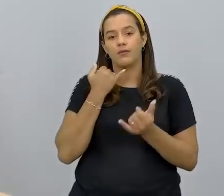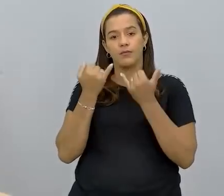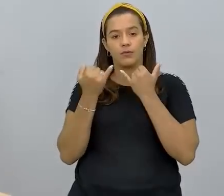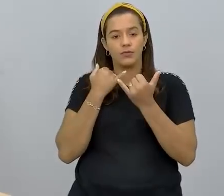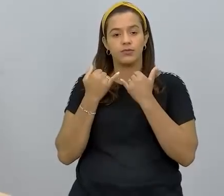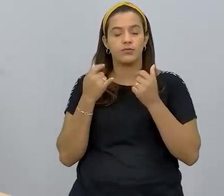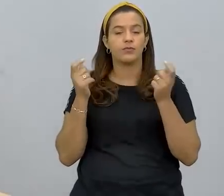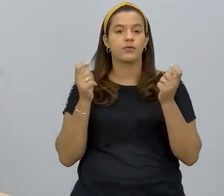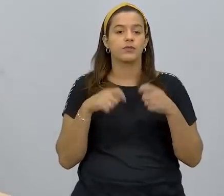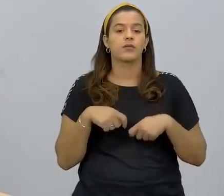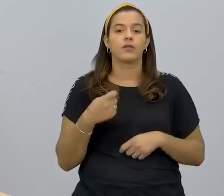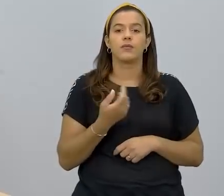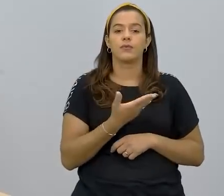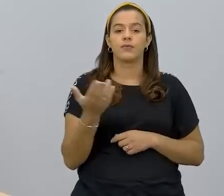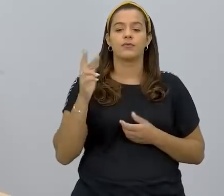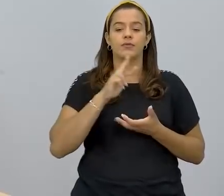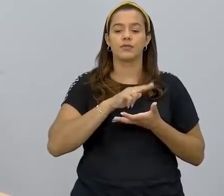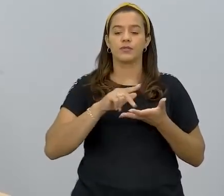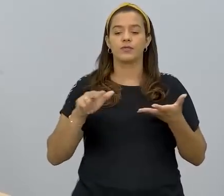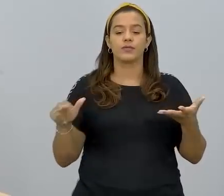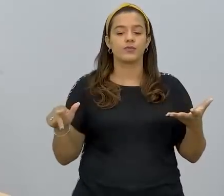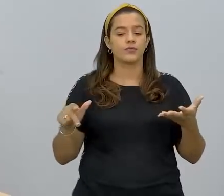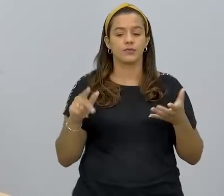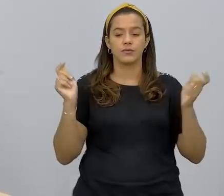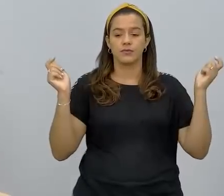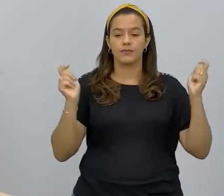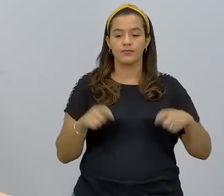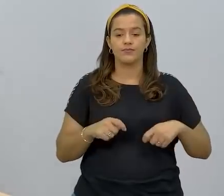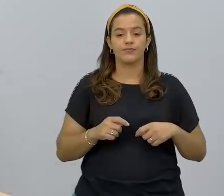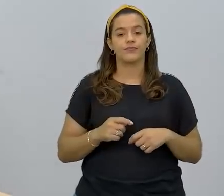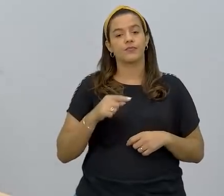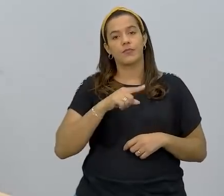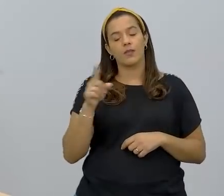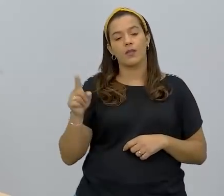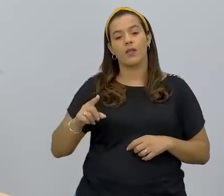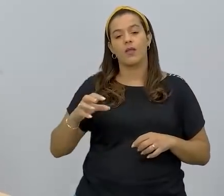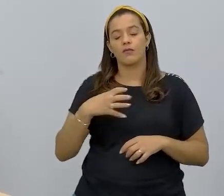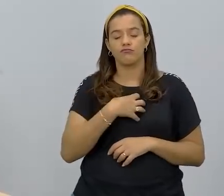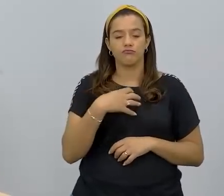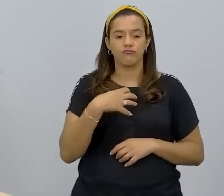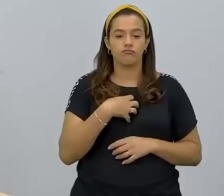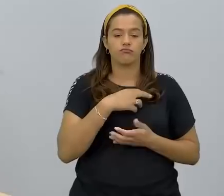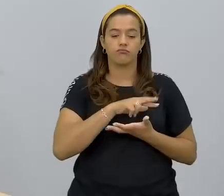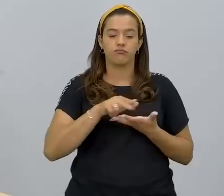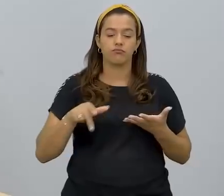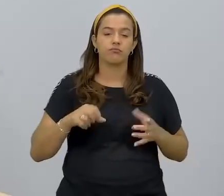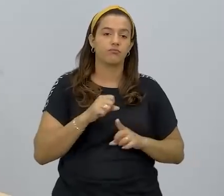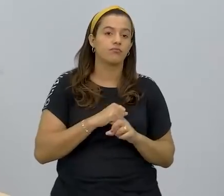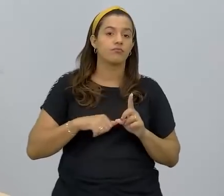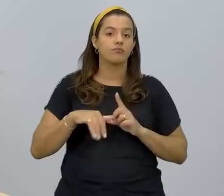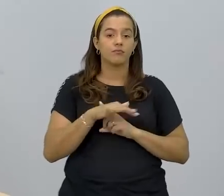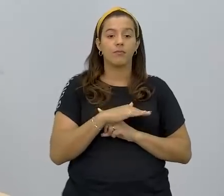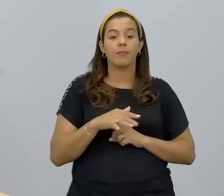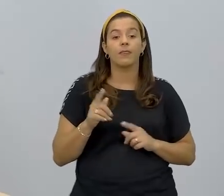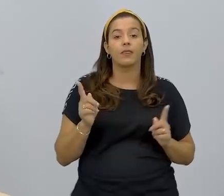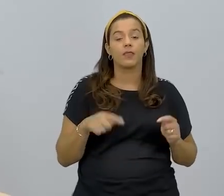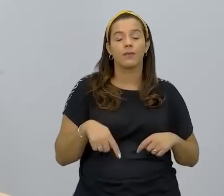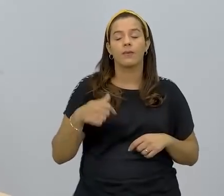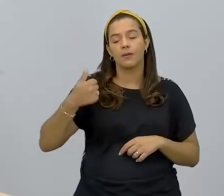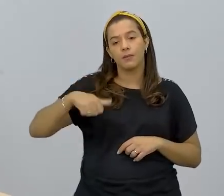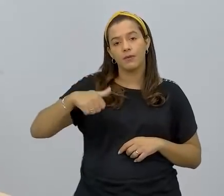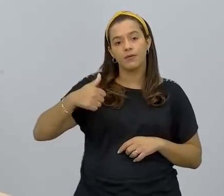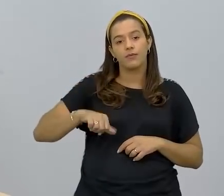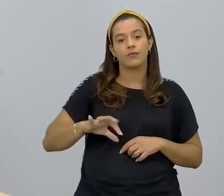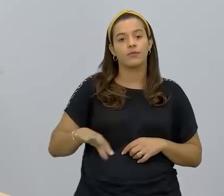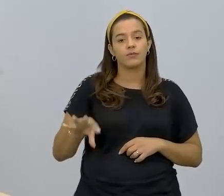usar de forma qualitativa, pode usar competências socioemocionais, pode usar inclusive uma